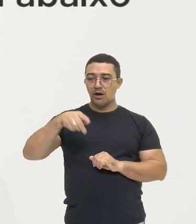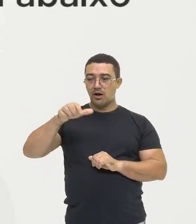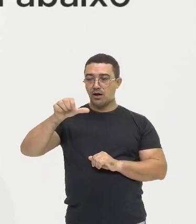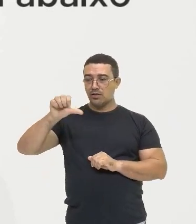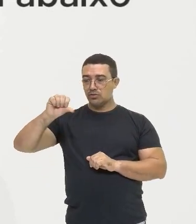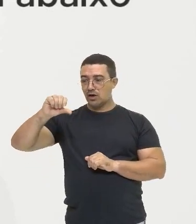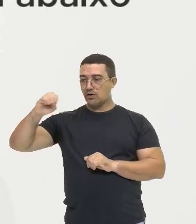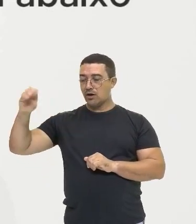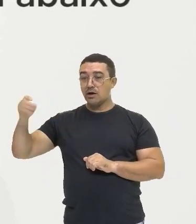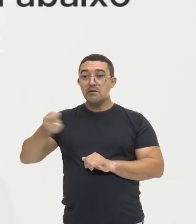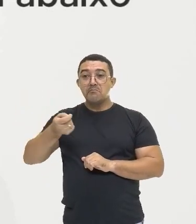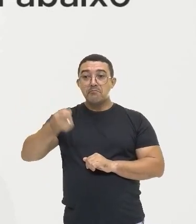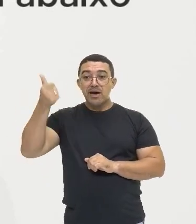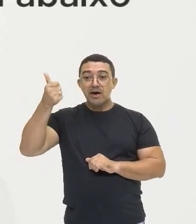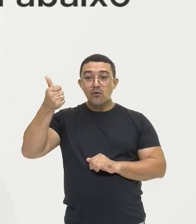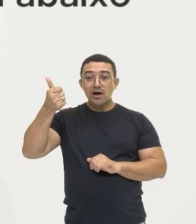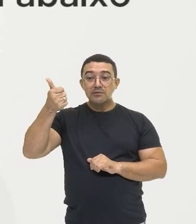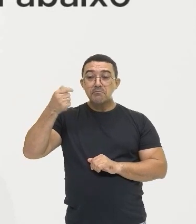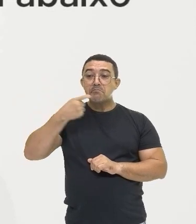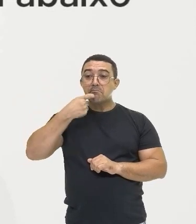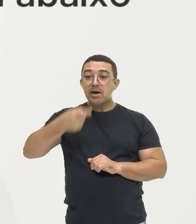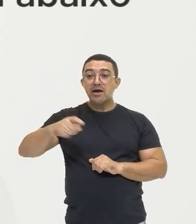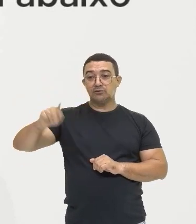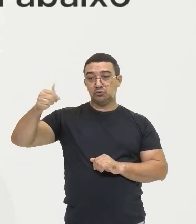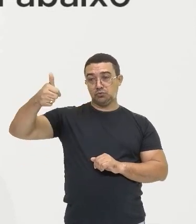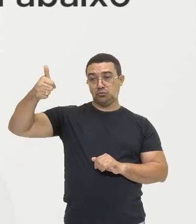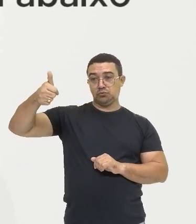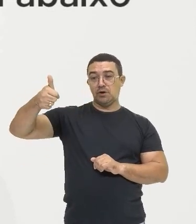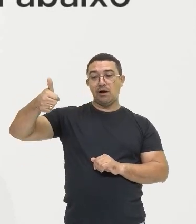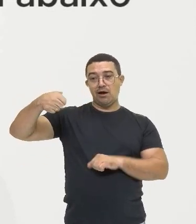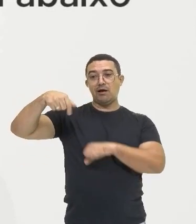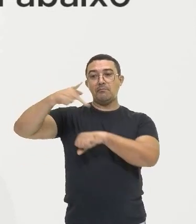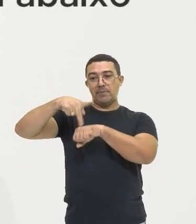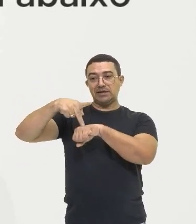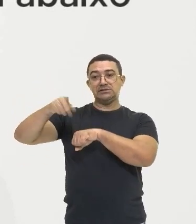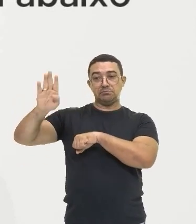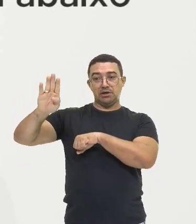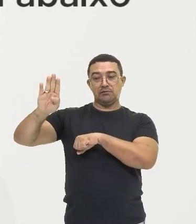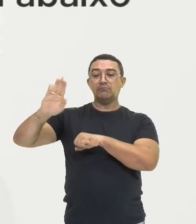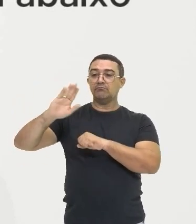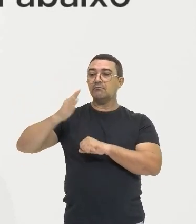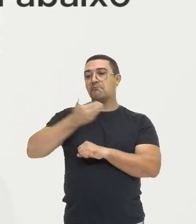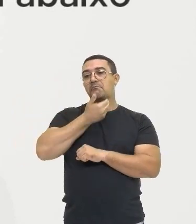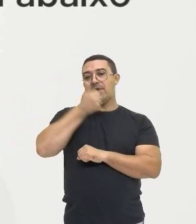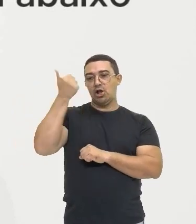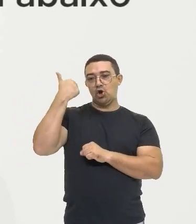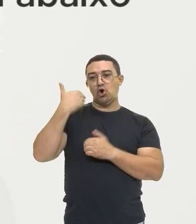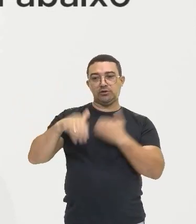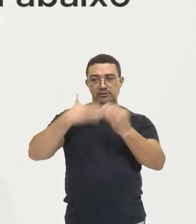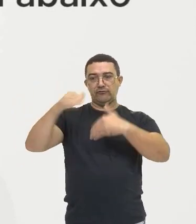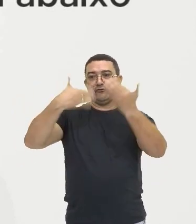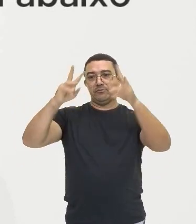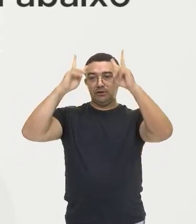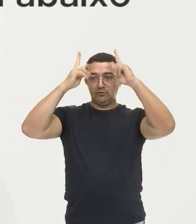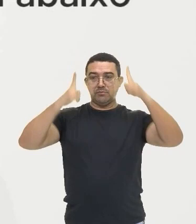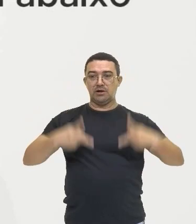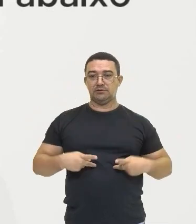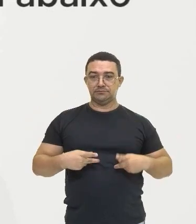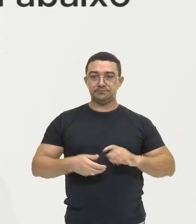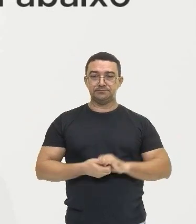1. O grau de desenvolvimento desse país, do país B, é melhor, tá bom? Outra coisa que a gente vai fazer é agrupar